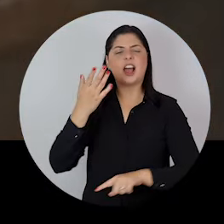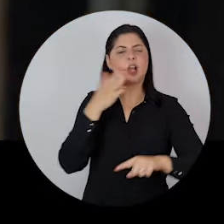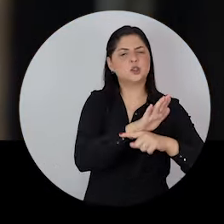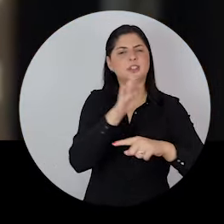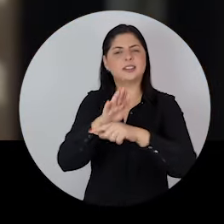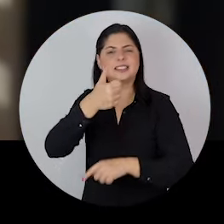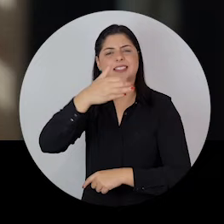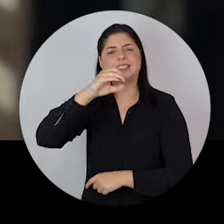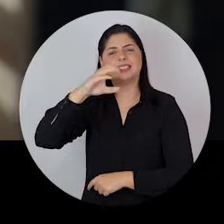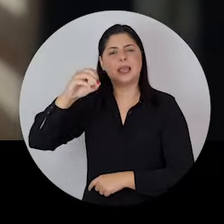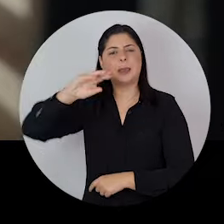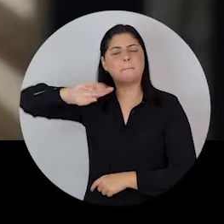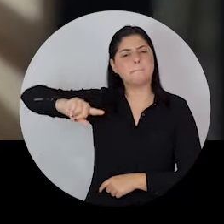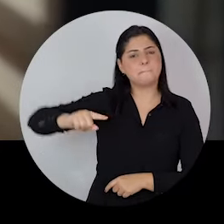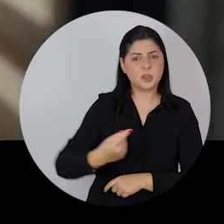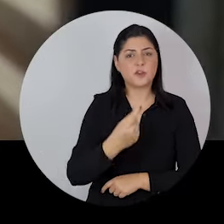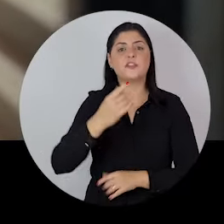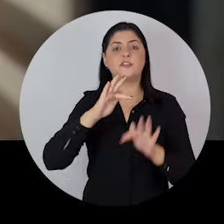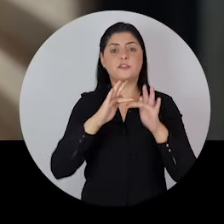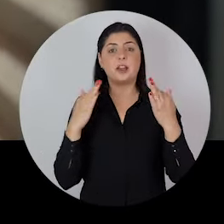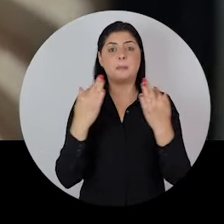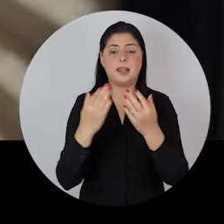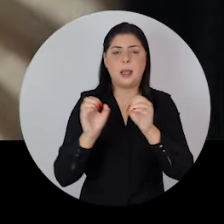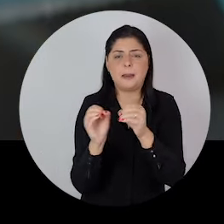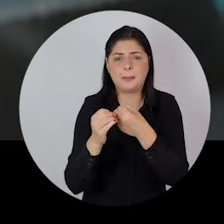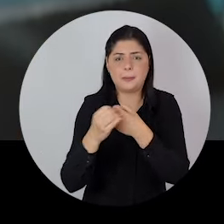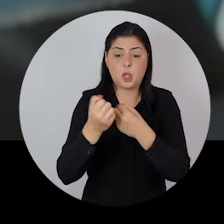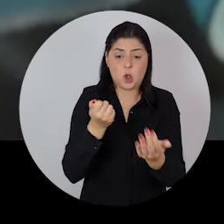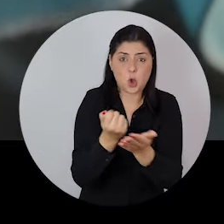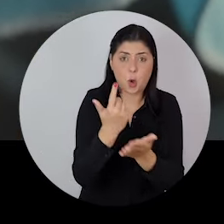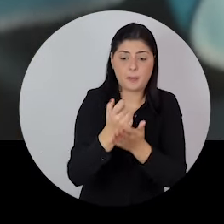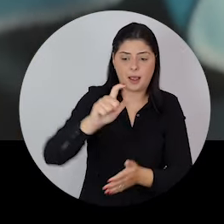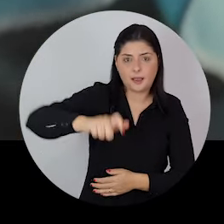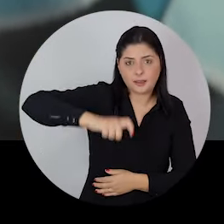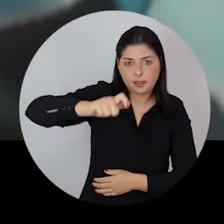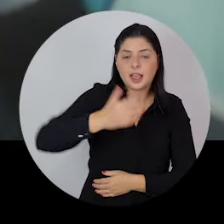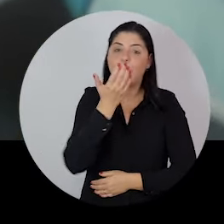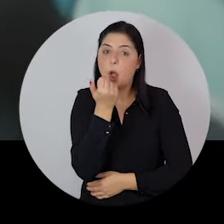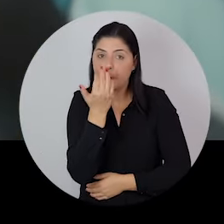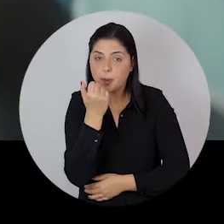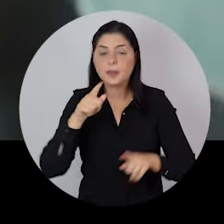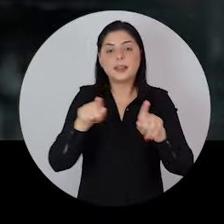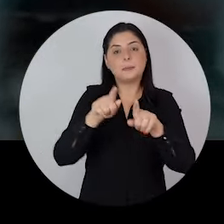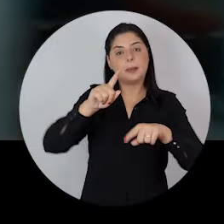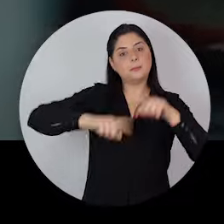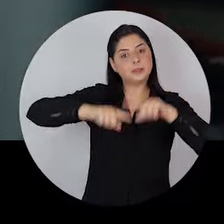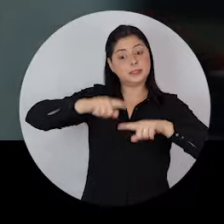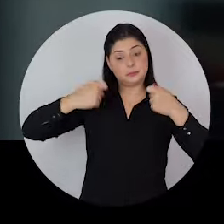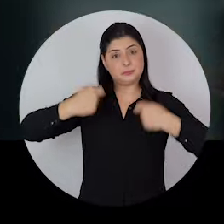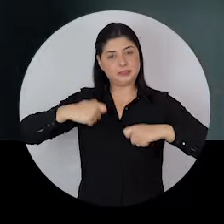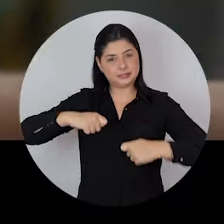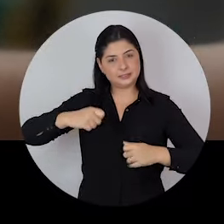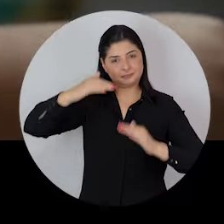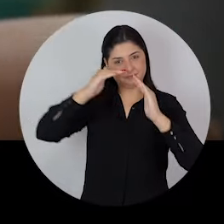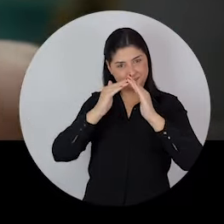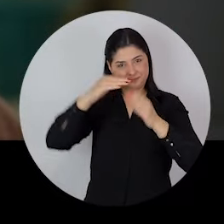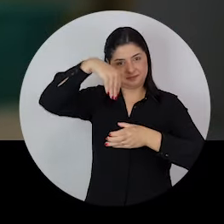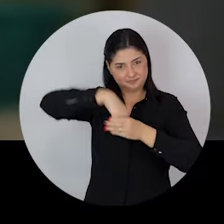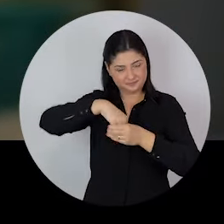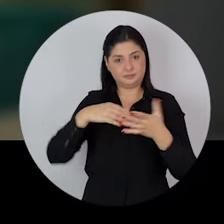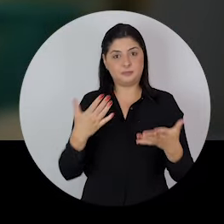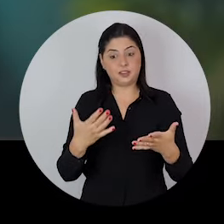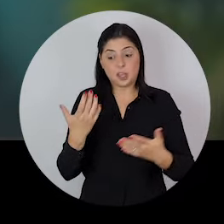mais de 100 mil famílias de todos os municípios a comprarem alimentos e materiais de primeira necessidade